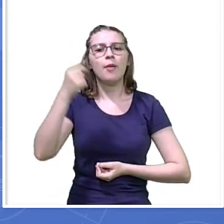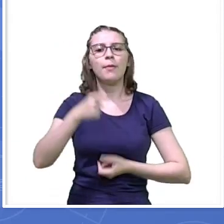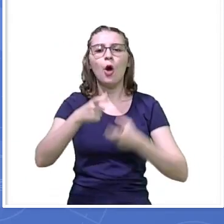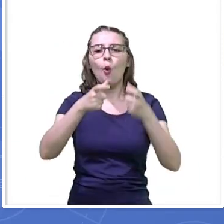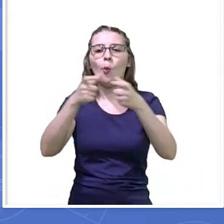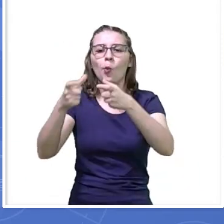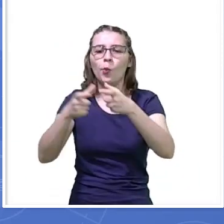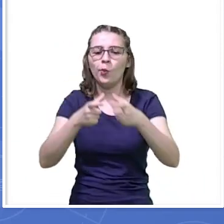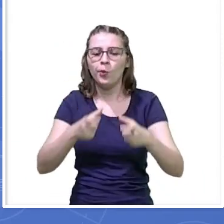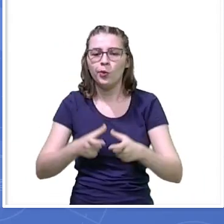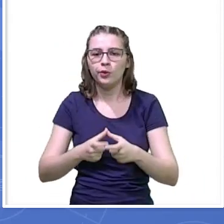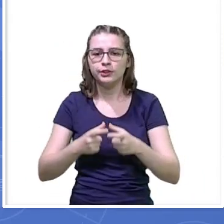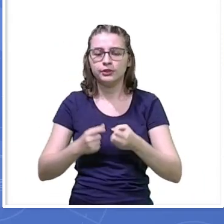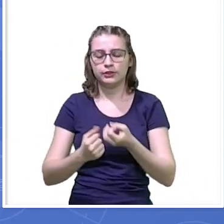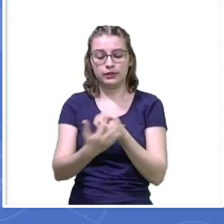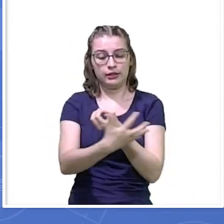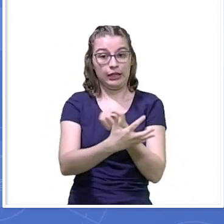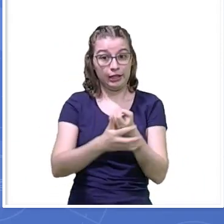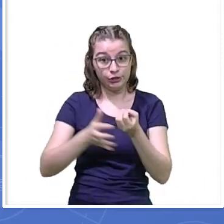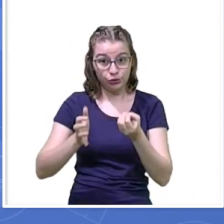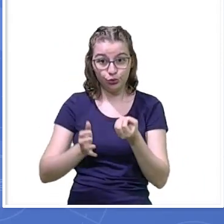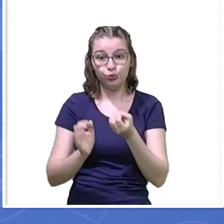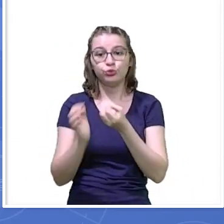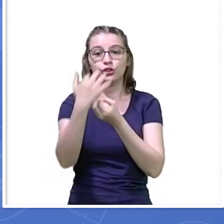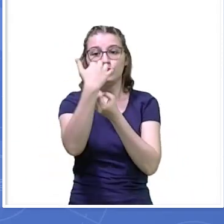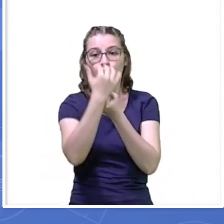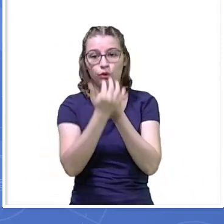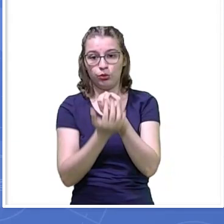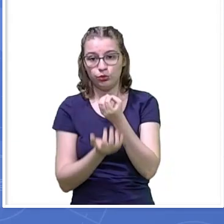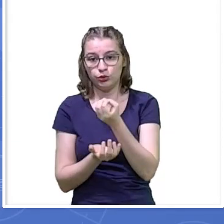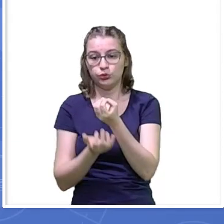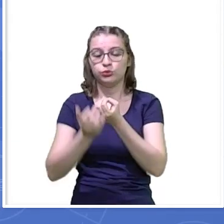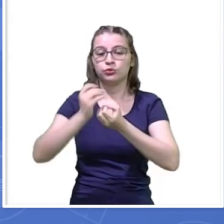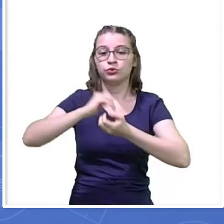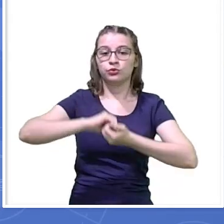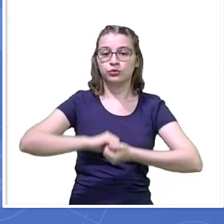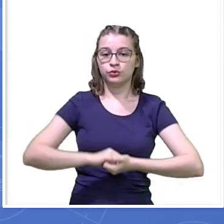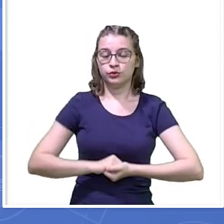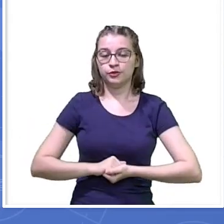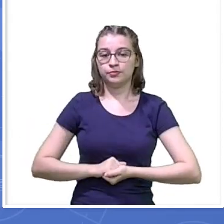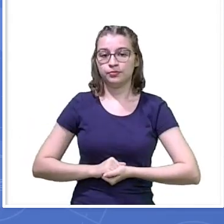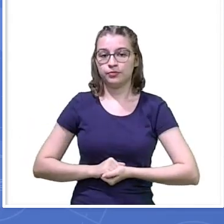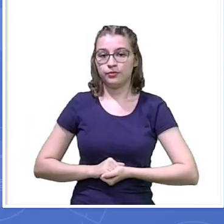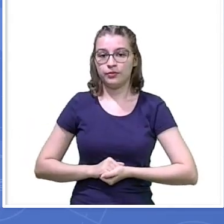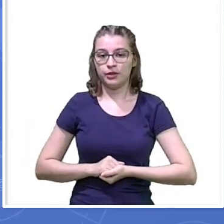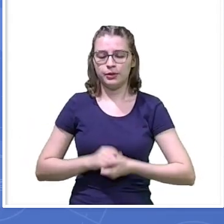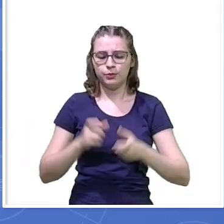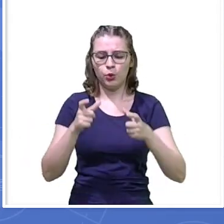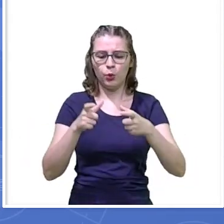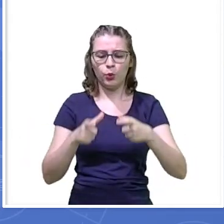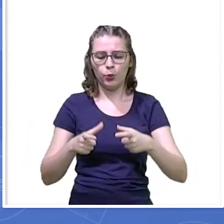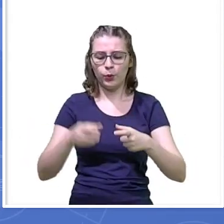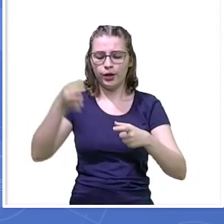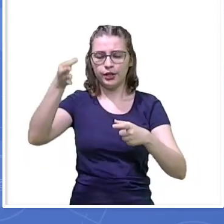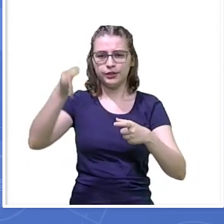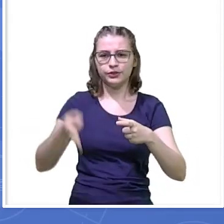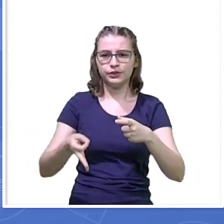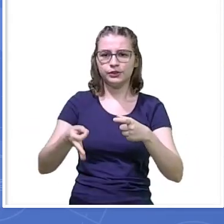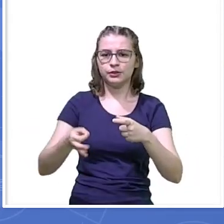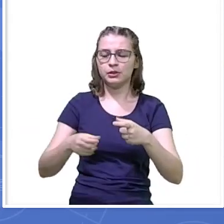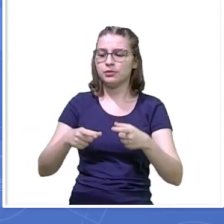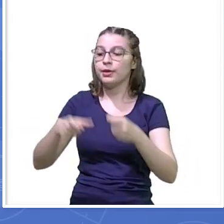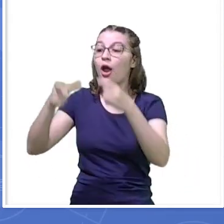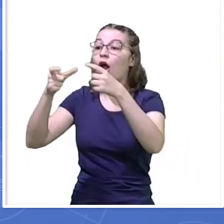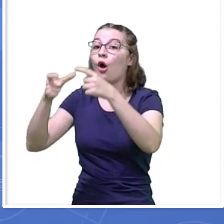lugares, a longitude, a latitude exata de determinados lugares, exatamente, né, para saber onde as coisas